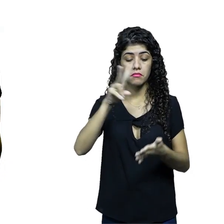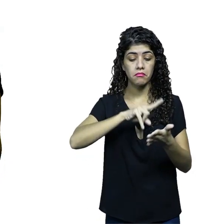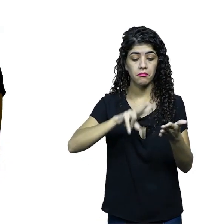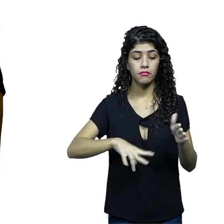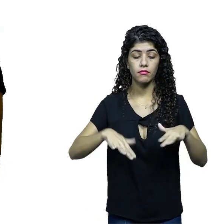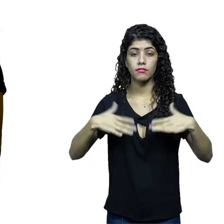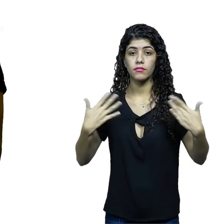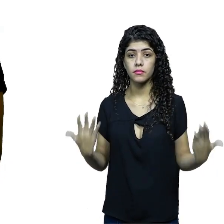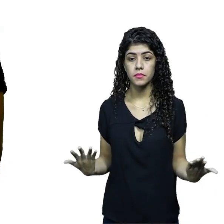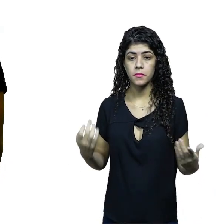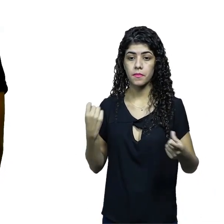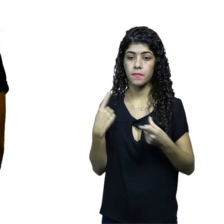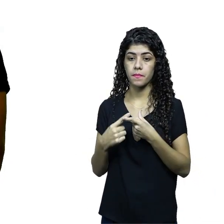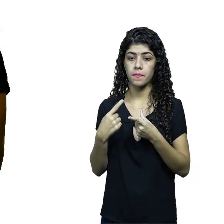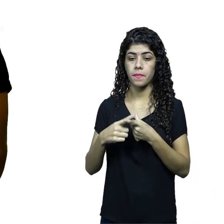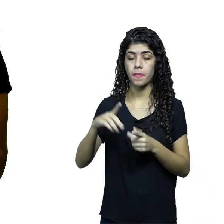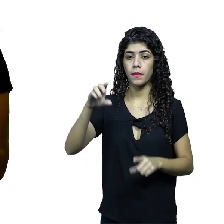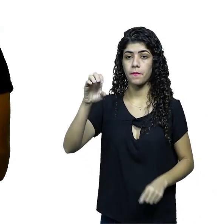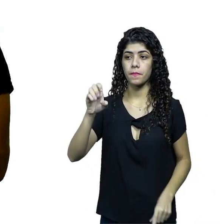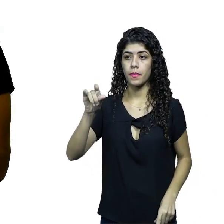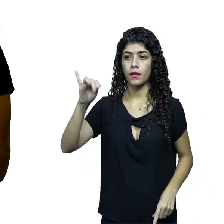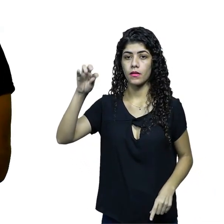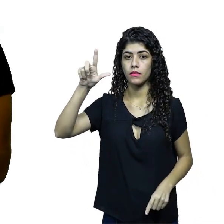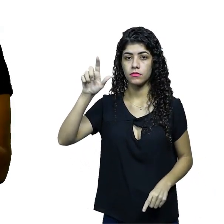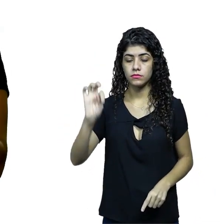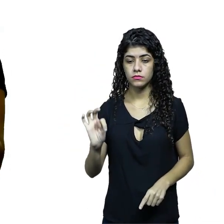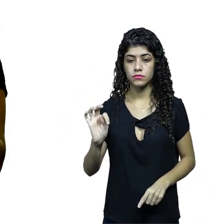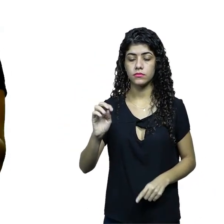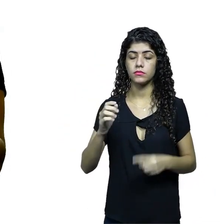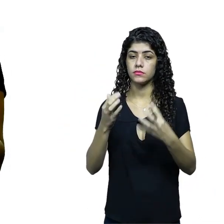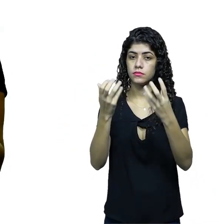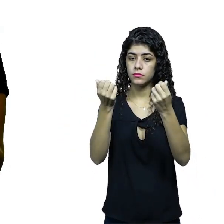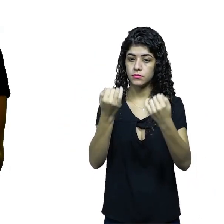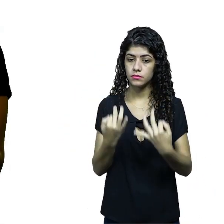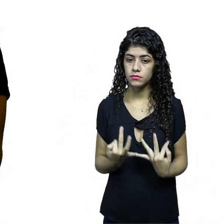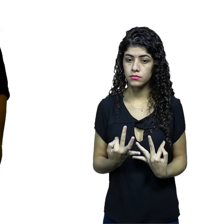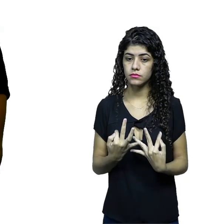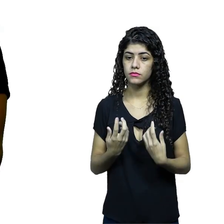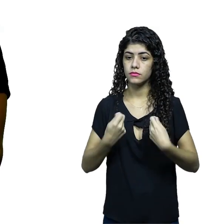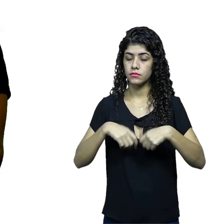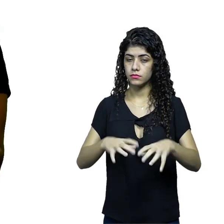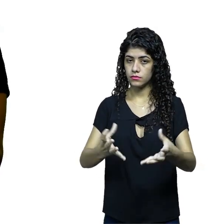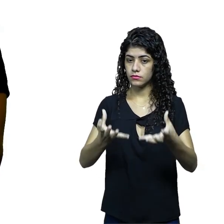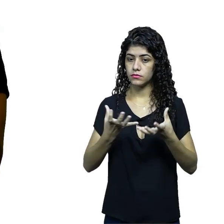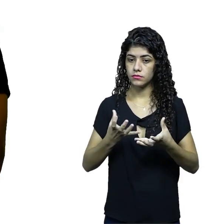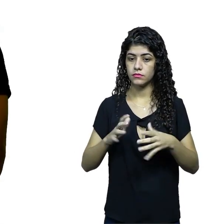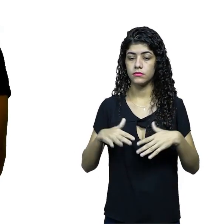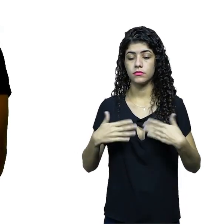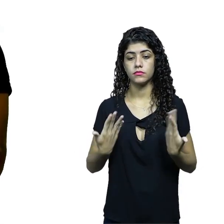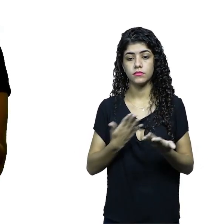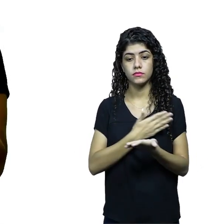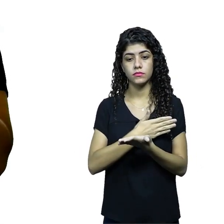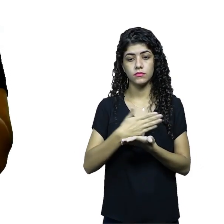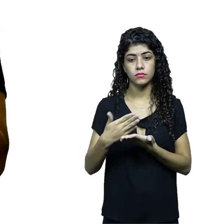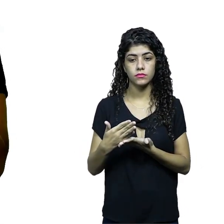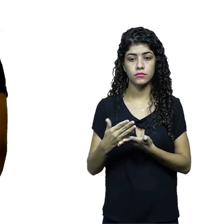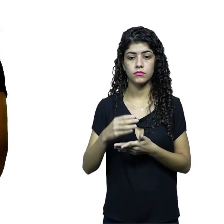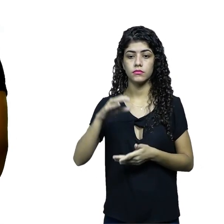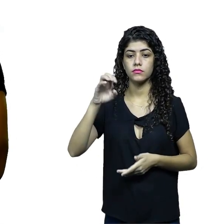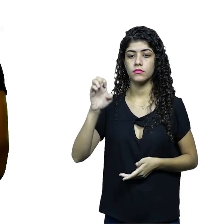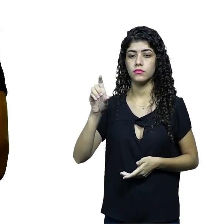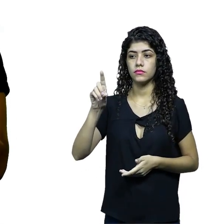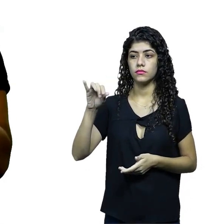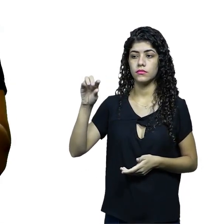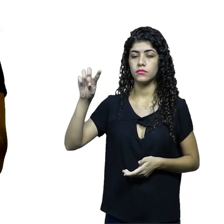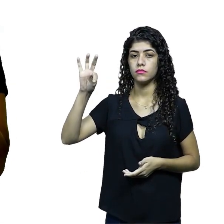interlocutor. Quem vai ler esse projeto? Porque um edital, ele tem lá, por escrito, tudo da forma como ele deseja. Então, vamos começar